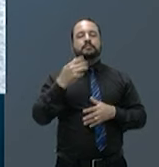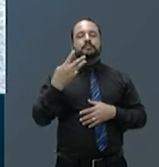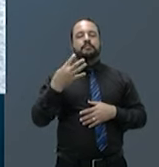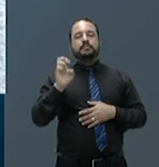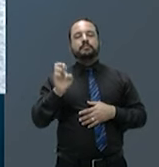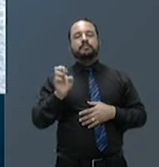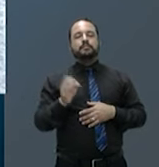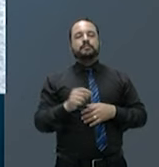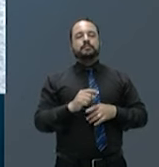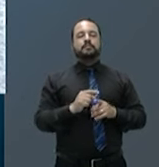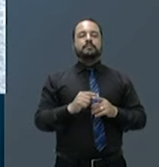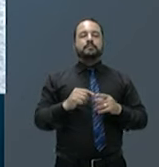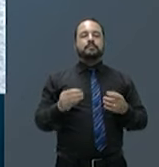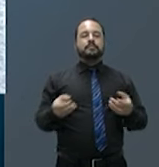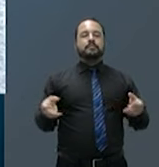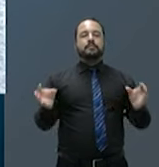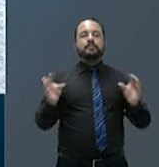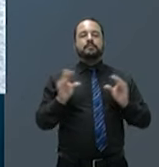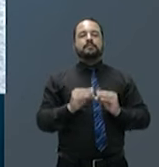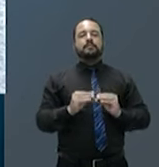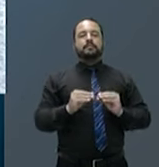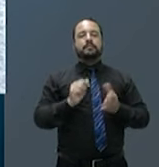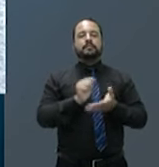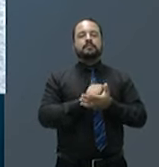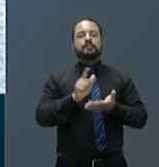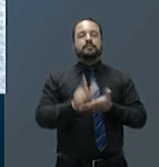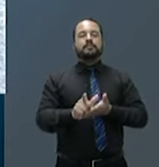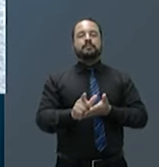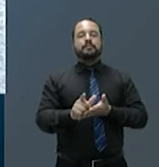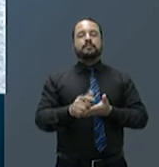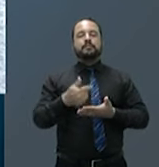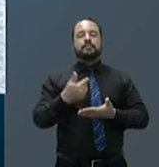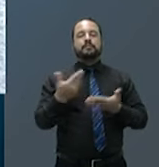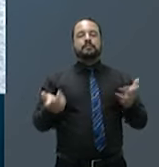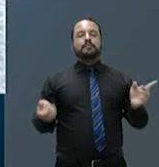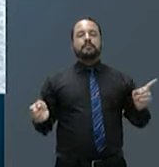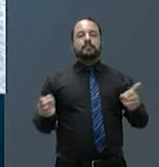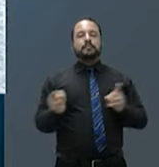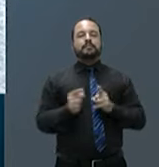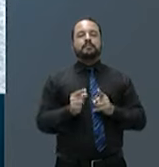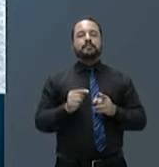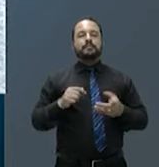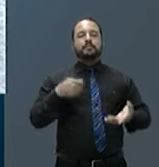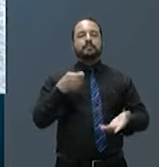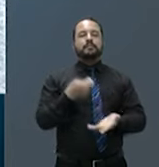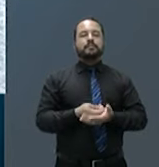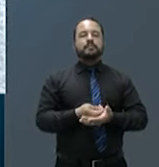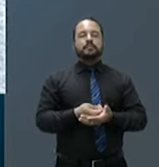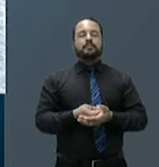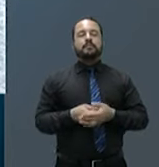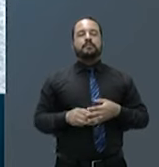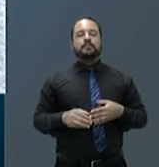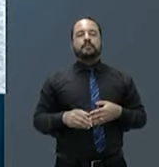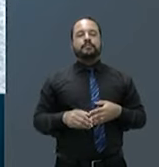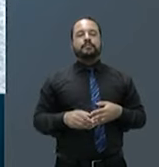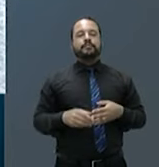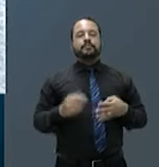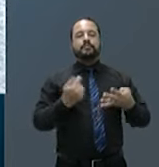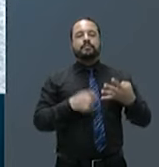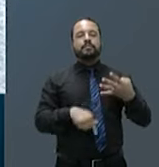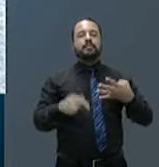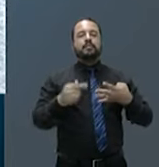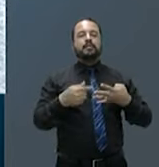Assim, o sobrestamento objeto do agravo ora em apreço limitou-se ao cumprimento da determinação emanada do